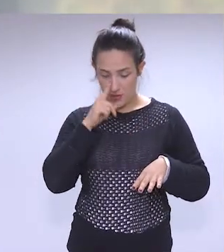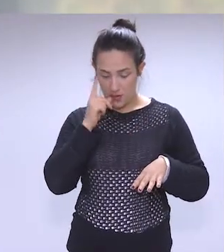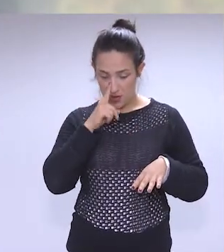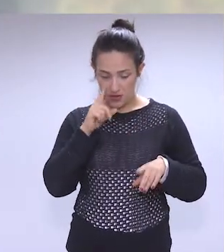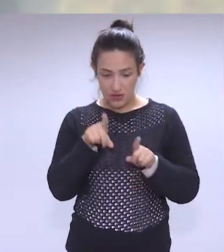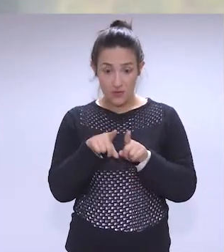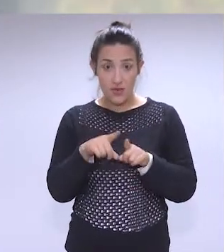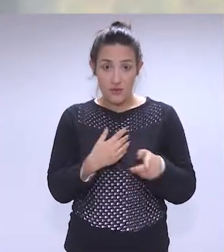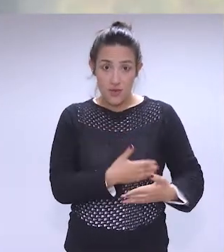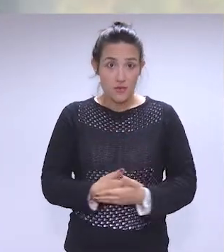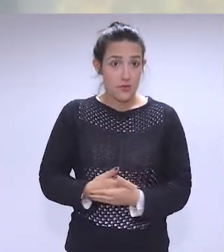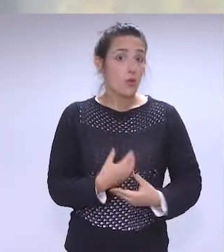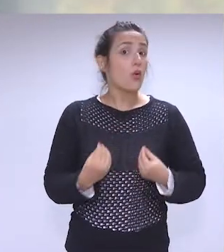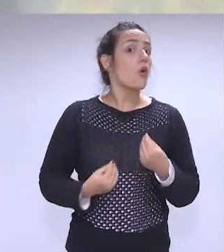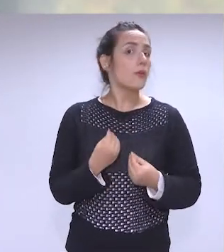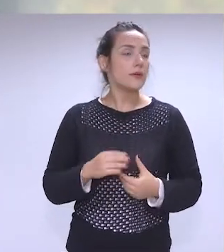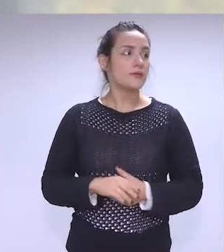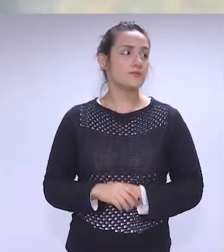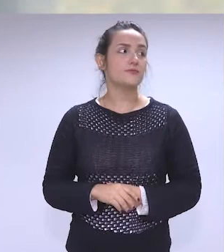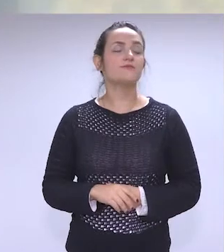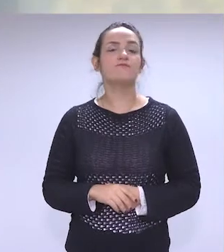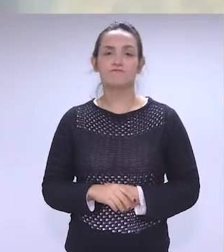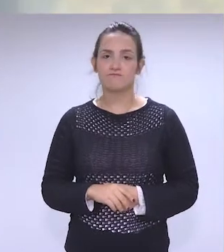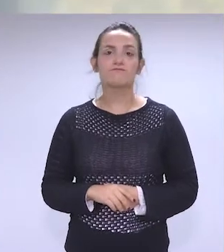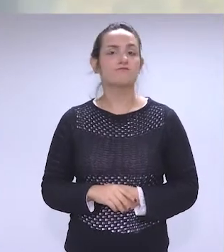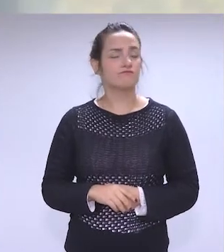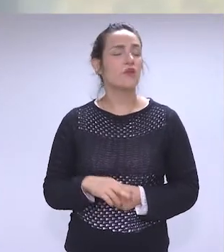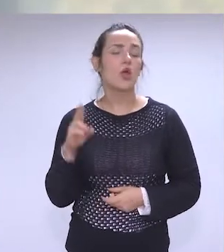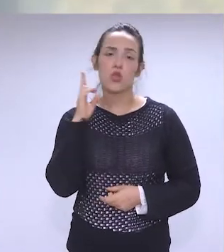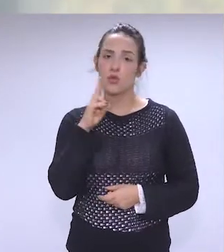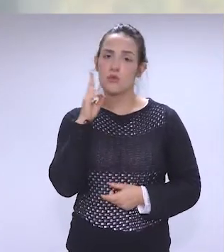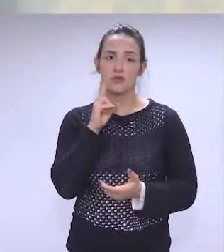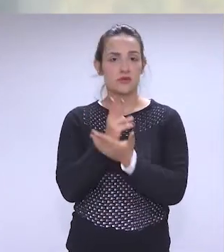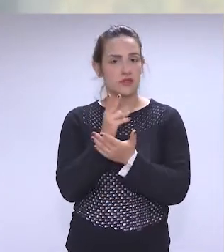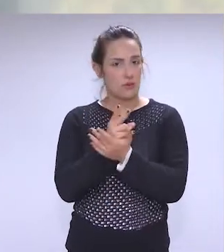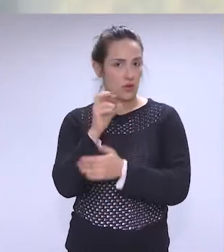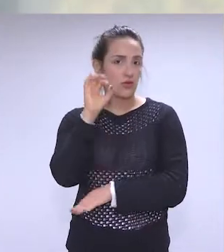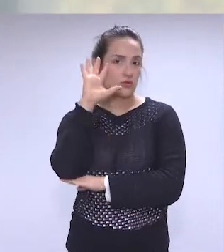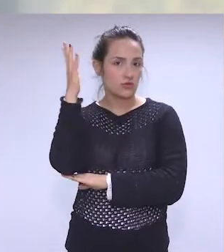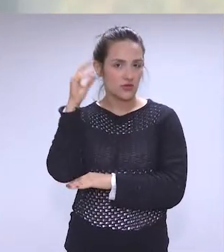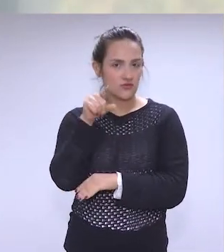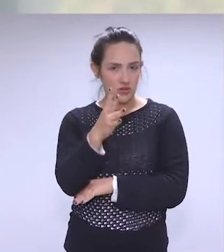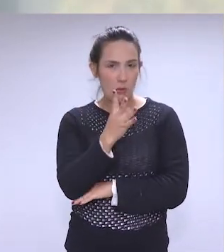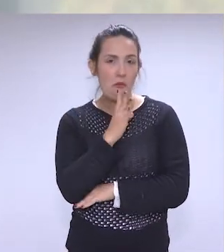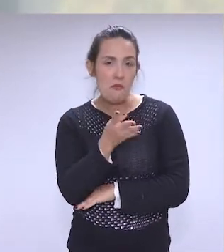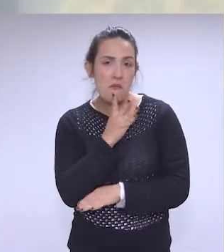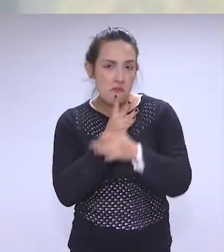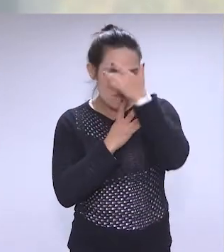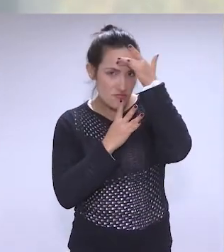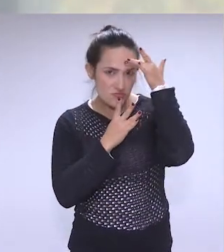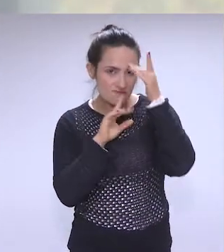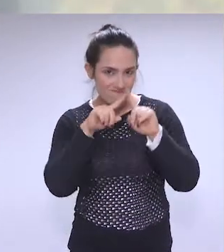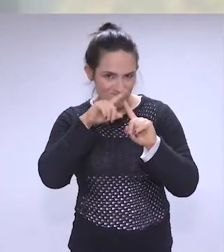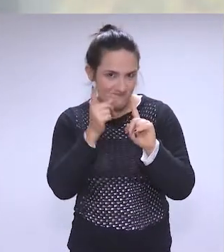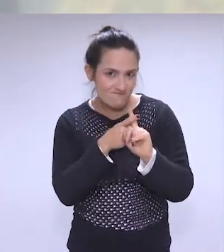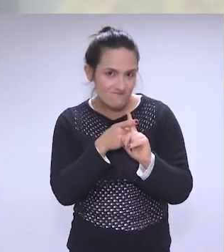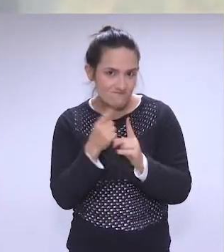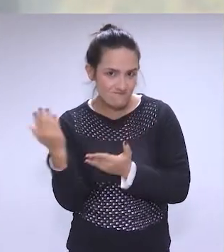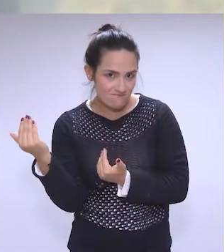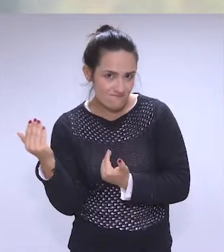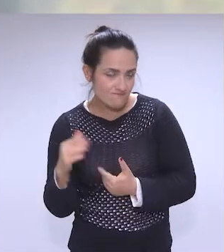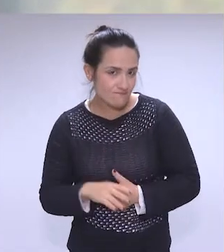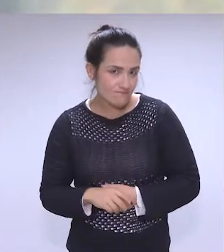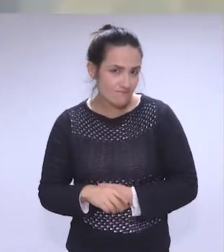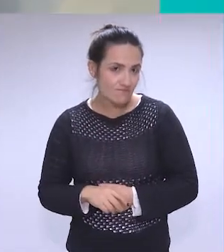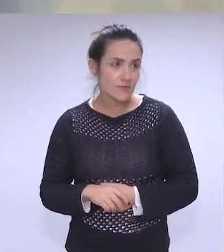e do bebê? Fique sabendo que essa realidade é muito comum. E você, conhece alguém que engravidou